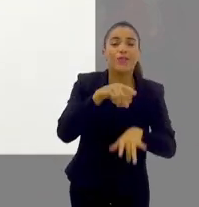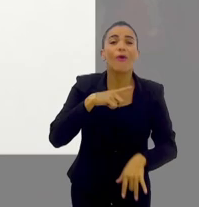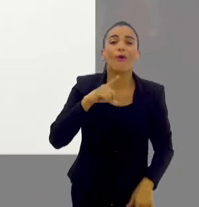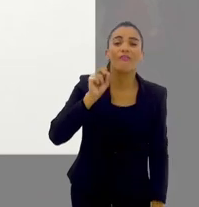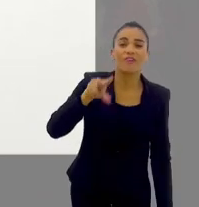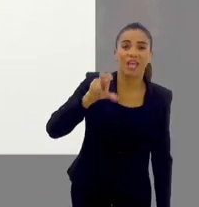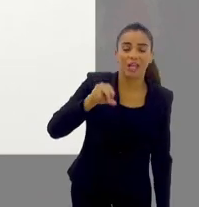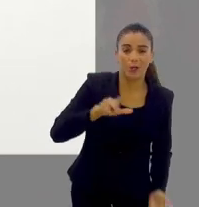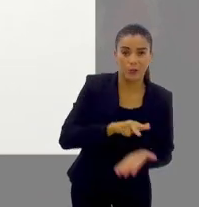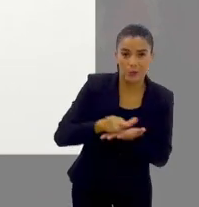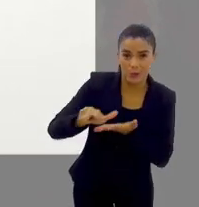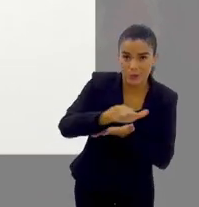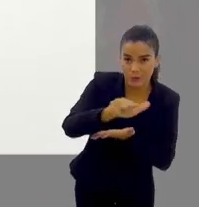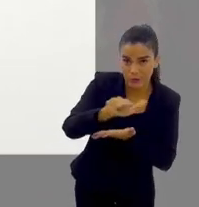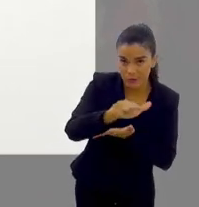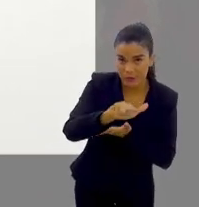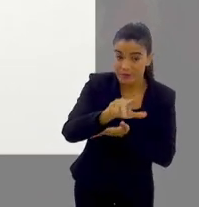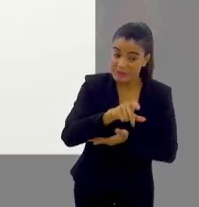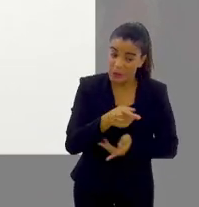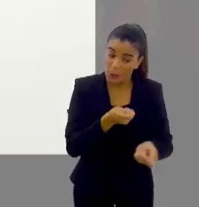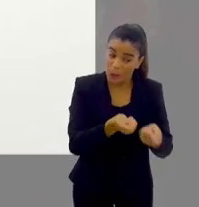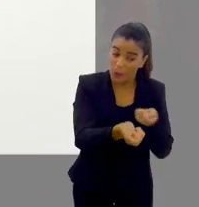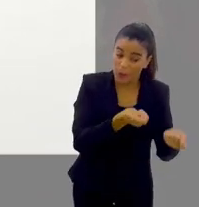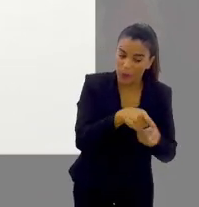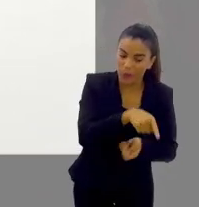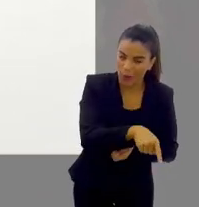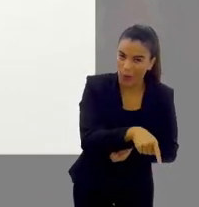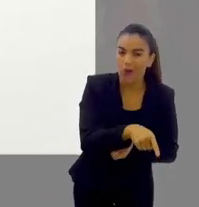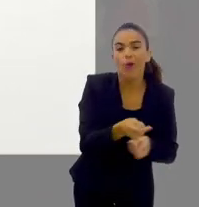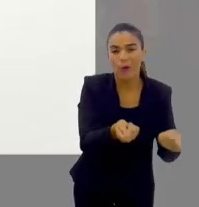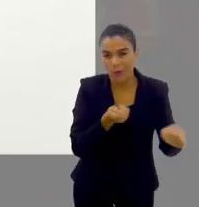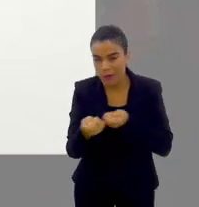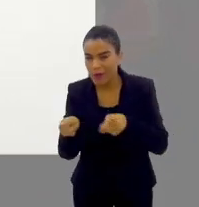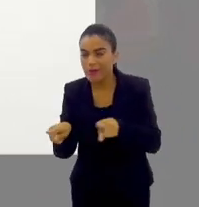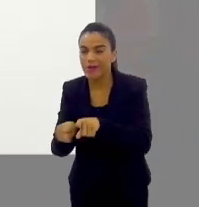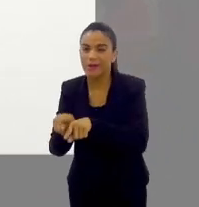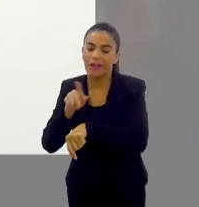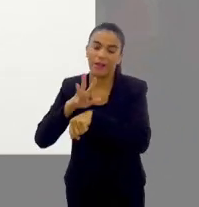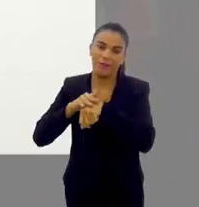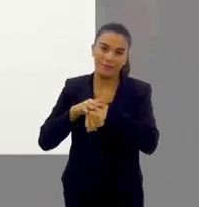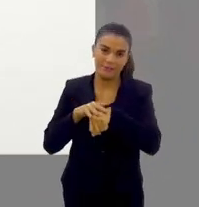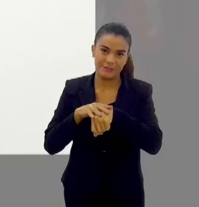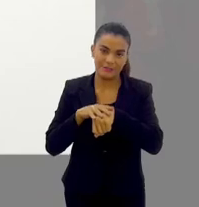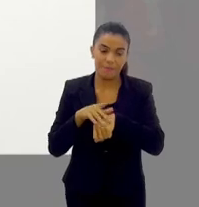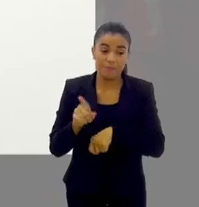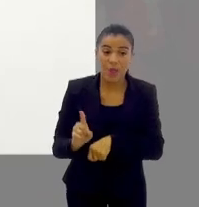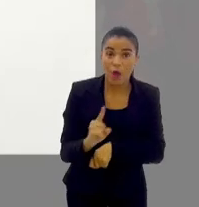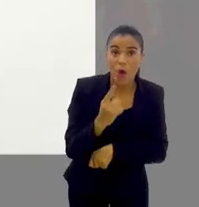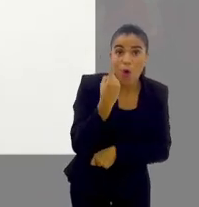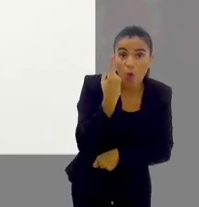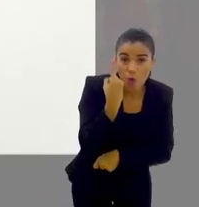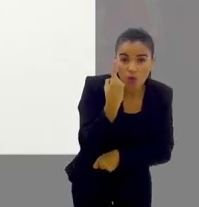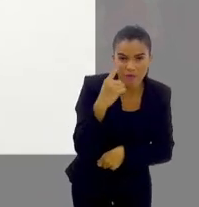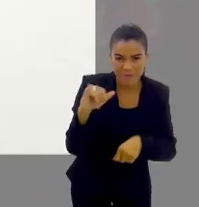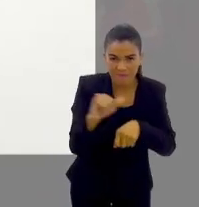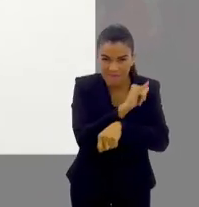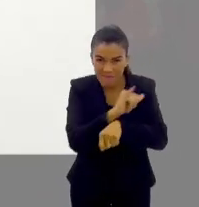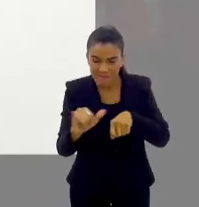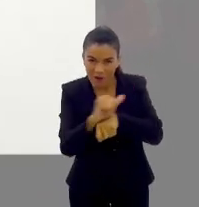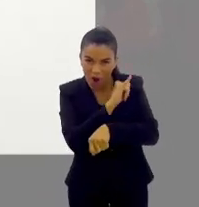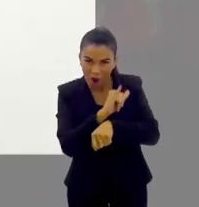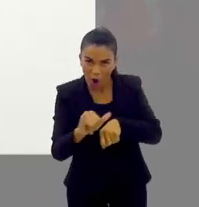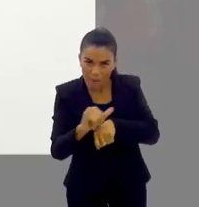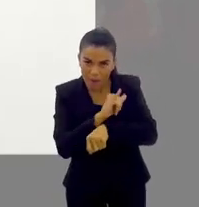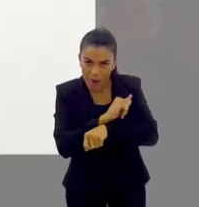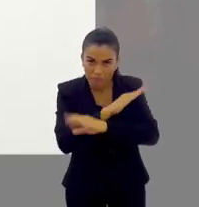gente combate o mosquito, a gente tem um controle mais efetivo dessa doença. E ela não é a única forma da gente